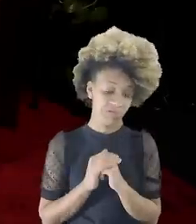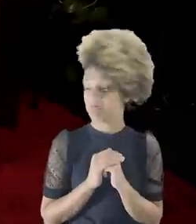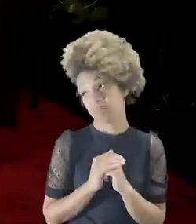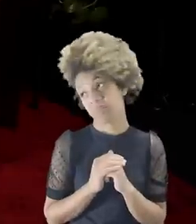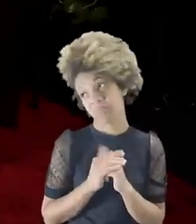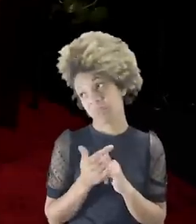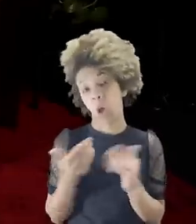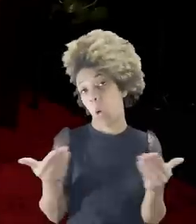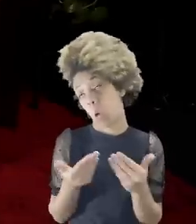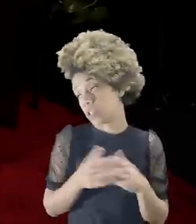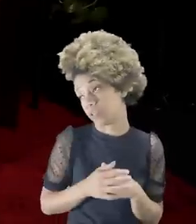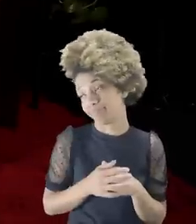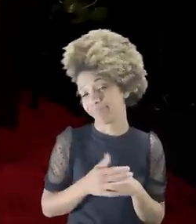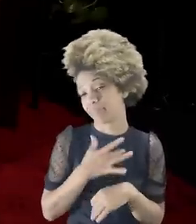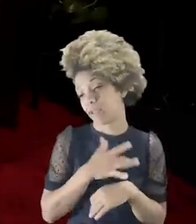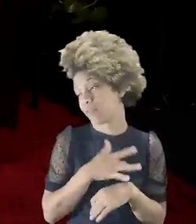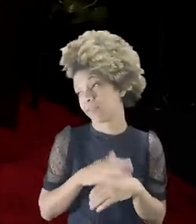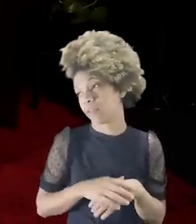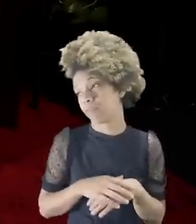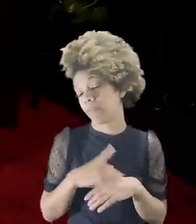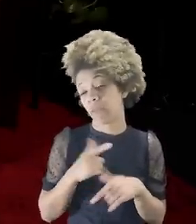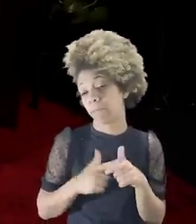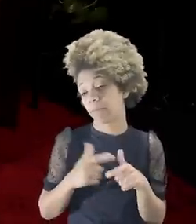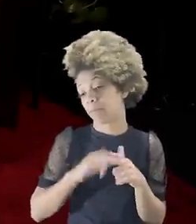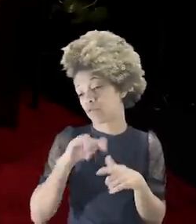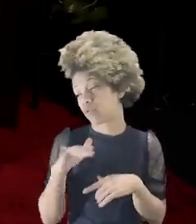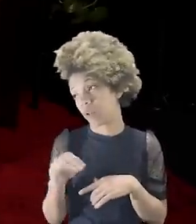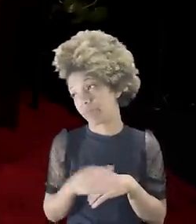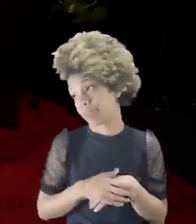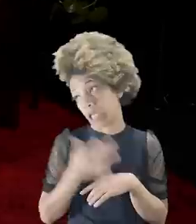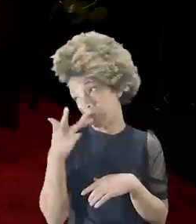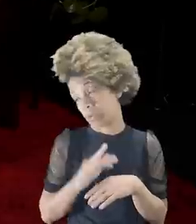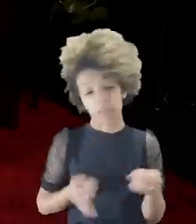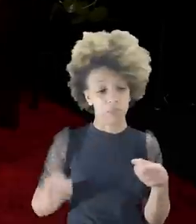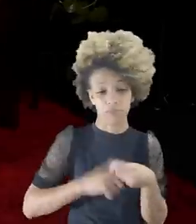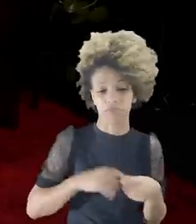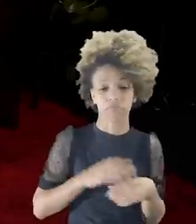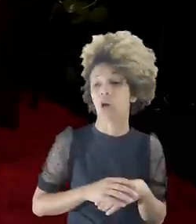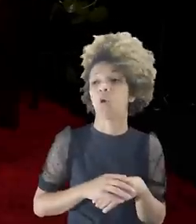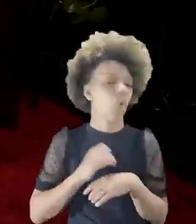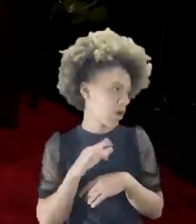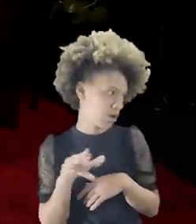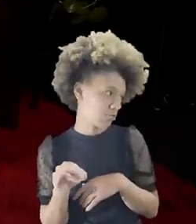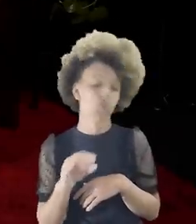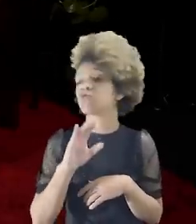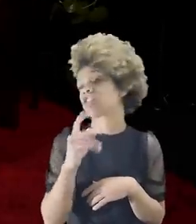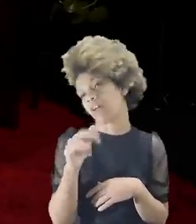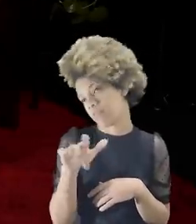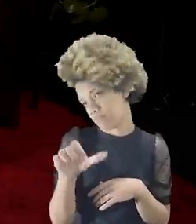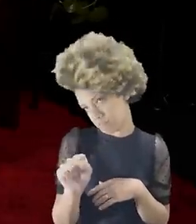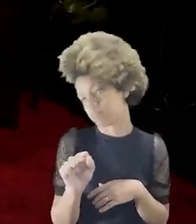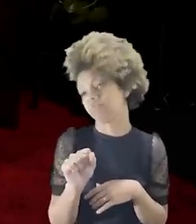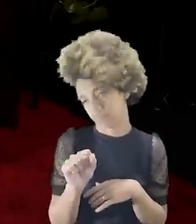Coisas o Lakers é hoje até Coitado longbota com problema no joelho que não sabe nem se volta a jogar o irmão dele né no Charlie no